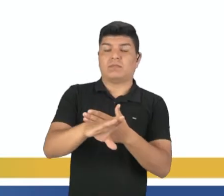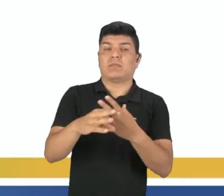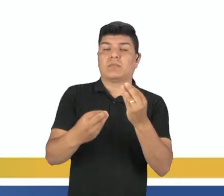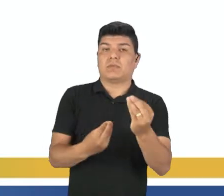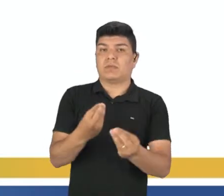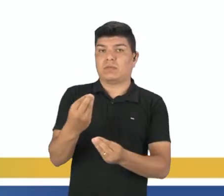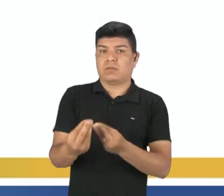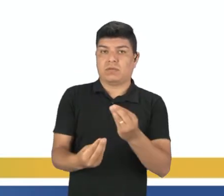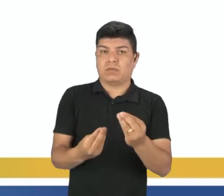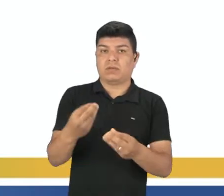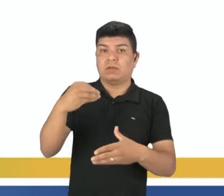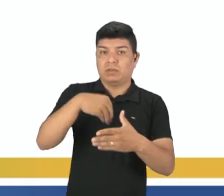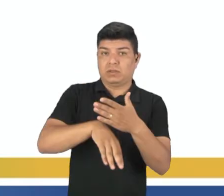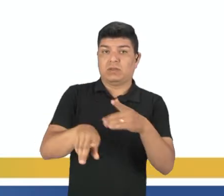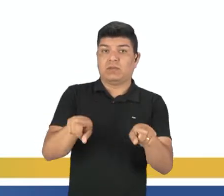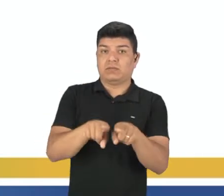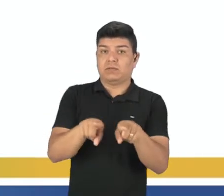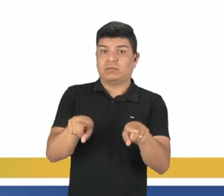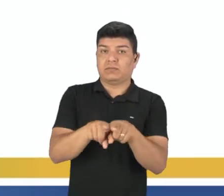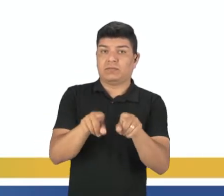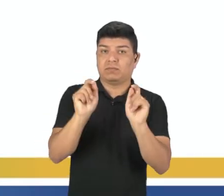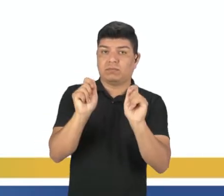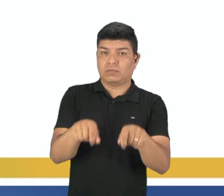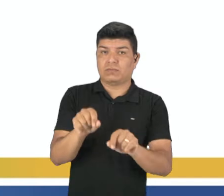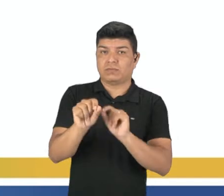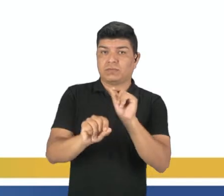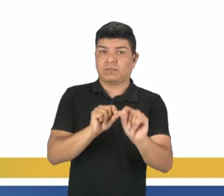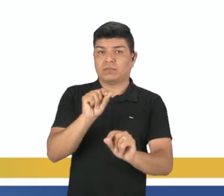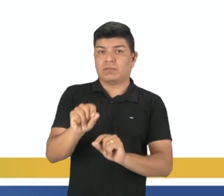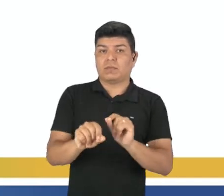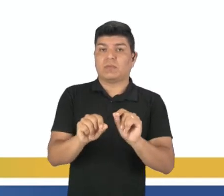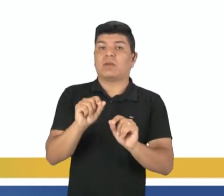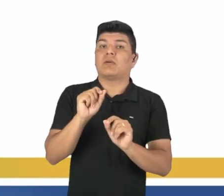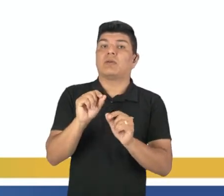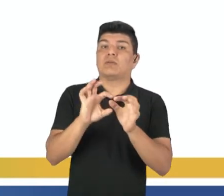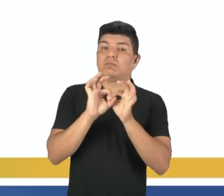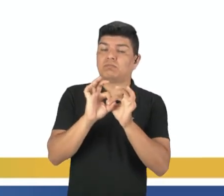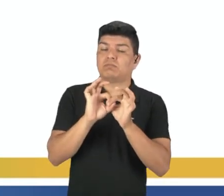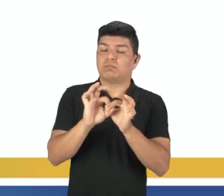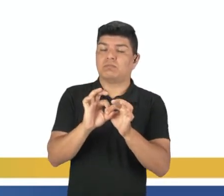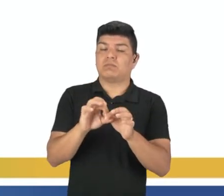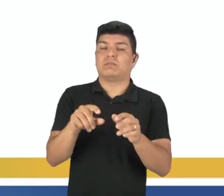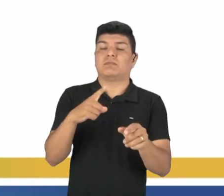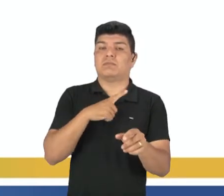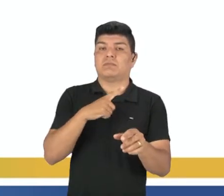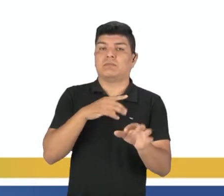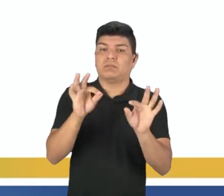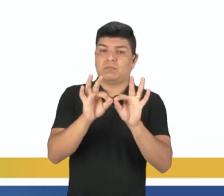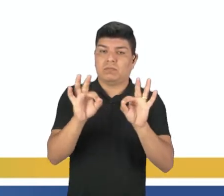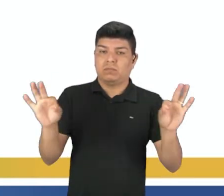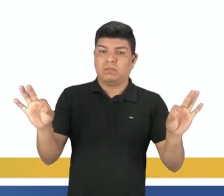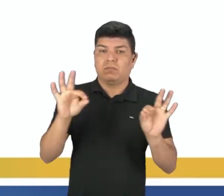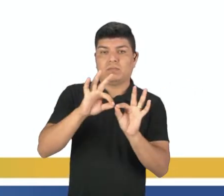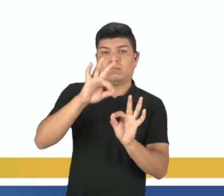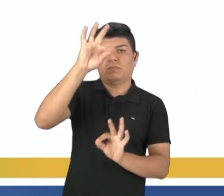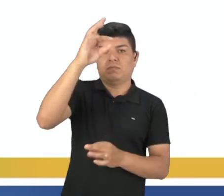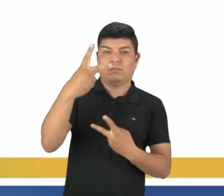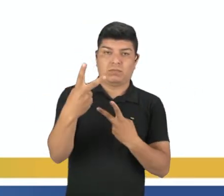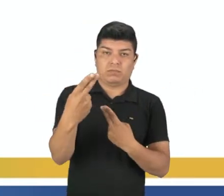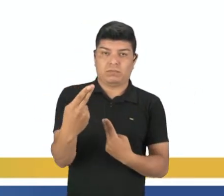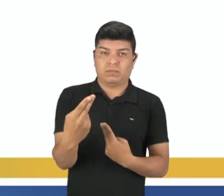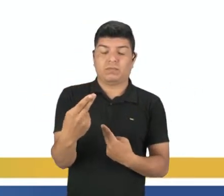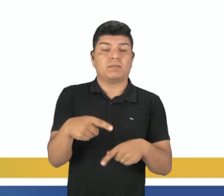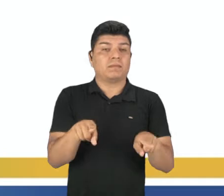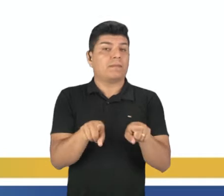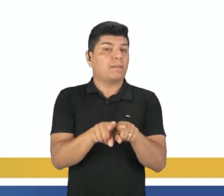são alternos internos, então a gente pode afirmar que eles são congruentes, que eles possuem a mesma medida, ok?